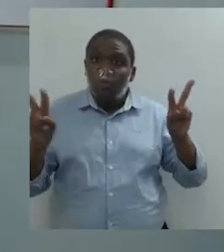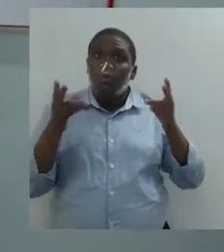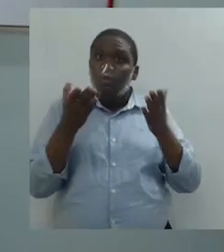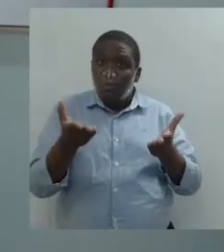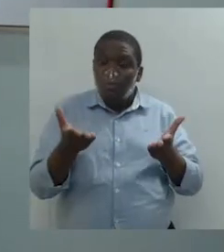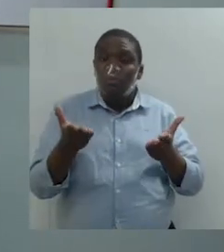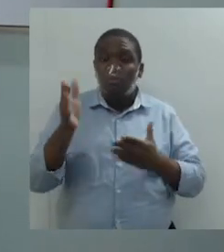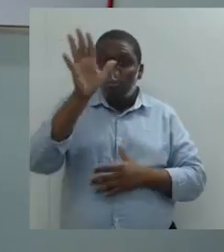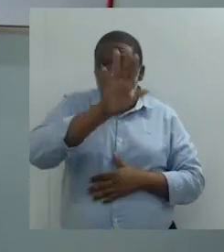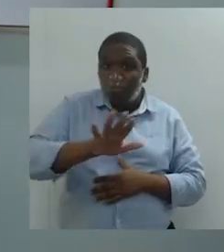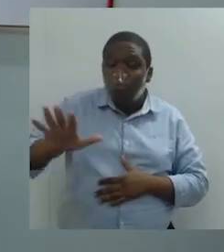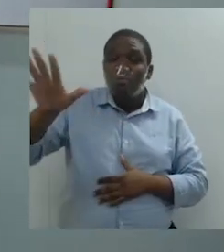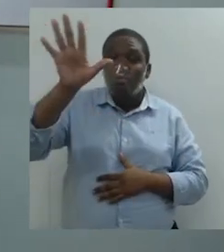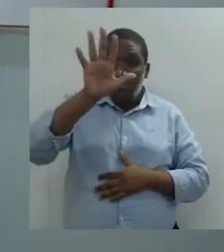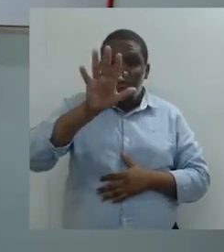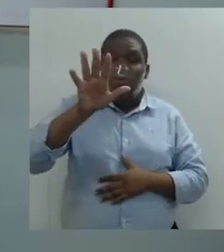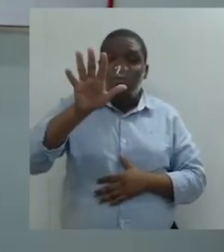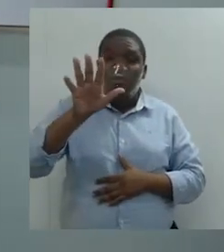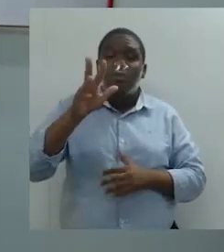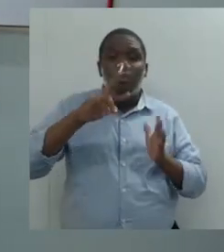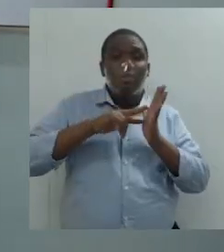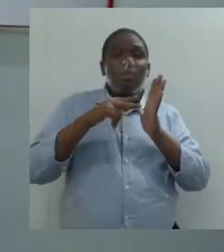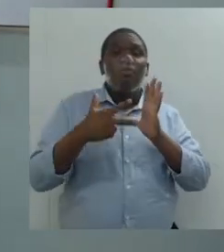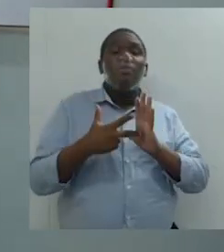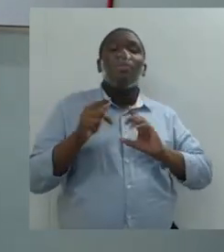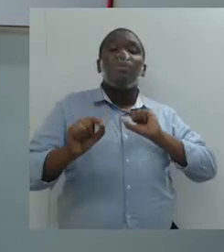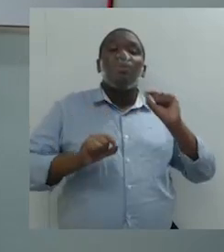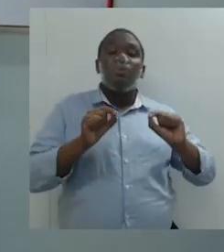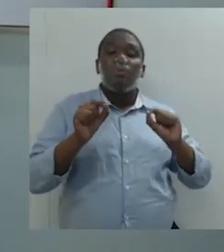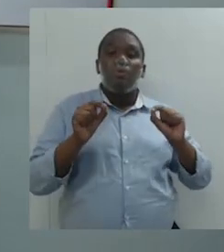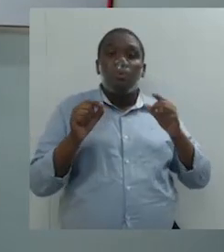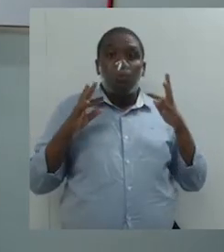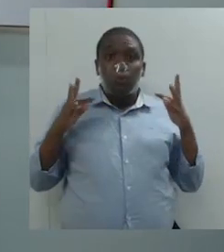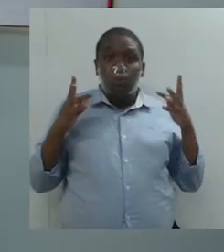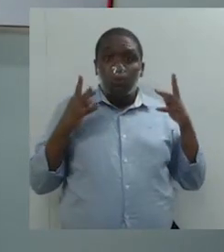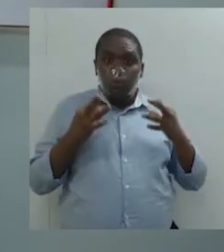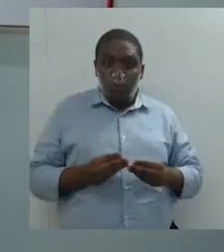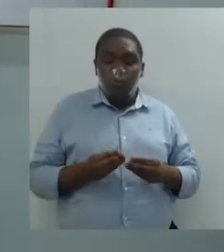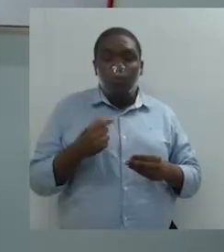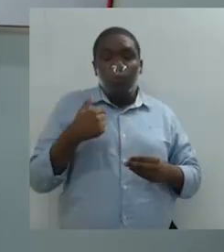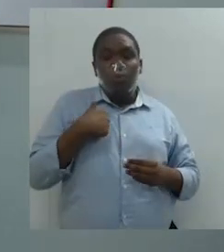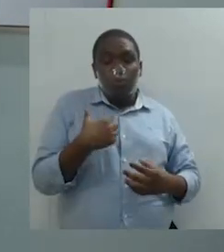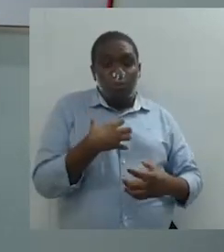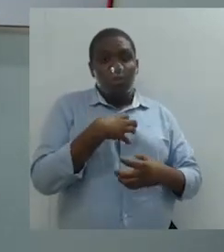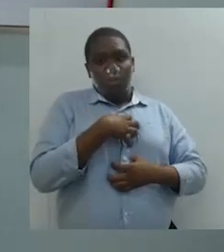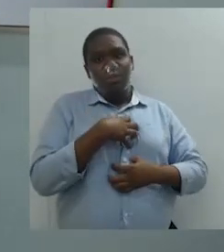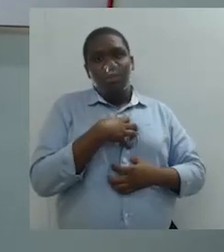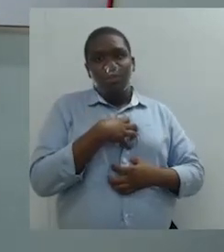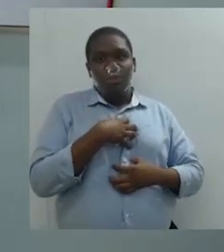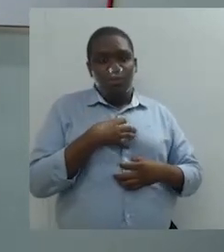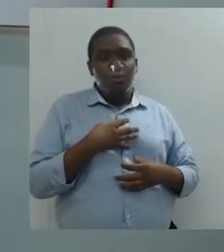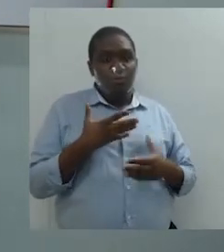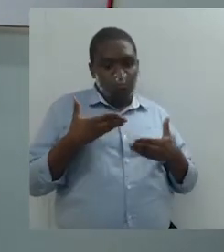paisagem. Paisagem é tudo aquilo que aguça os meus sentidos.